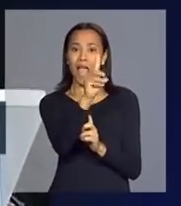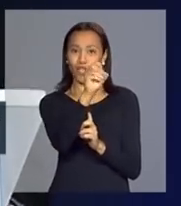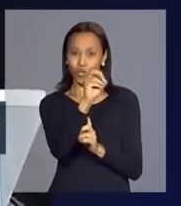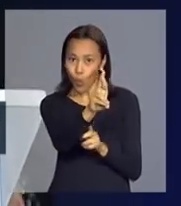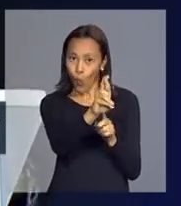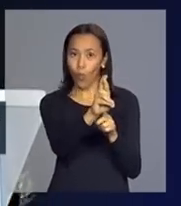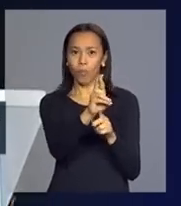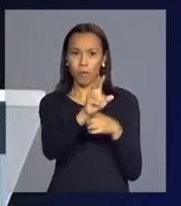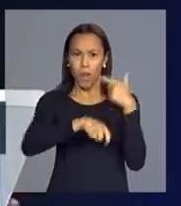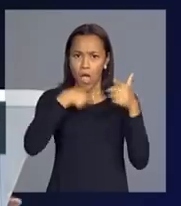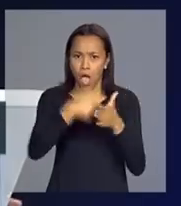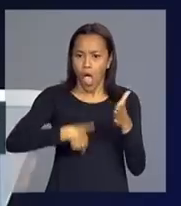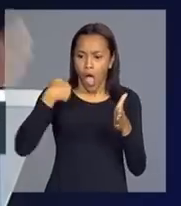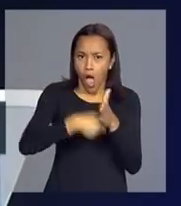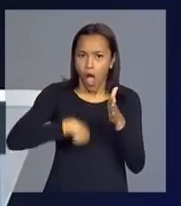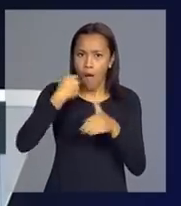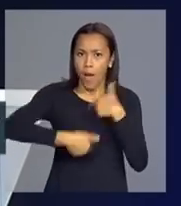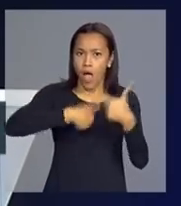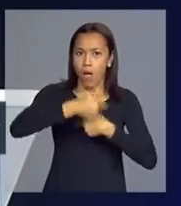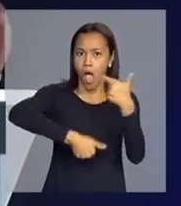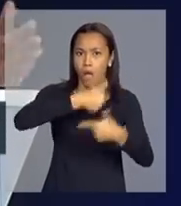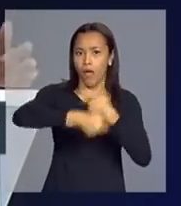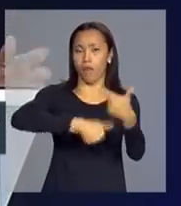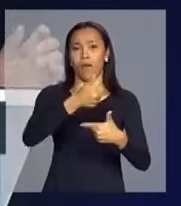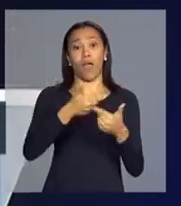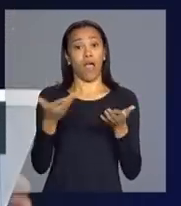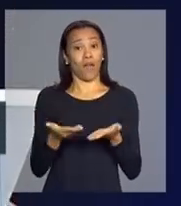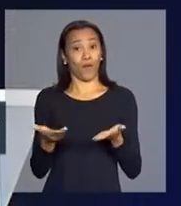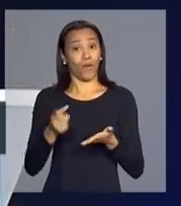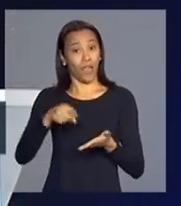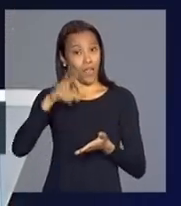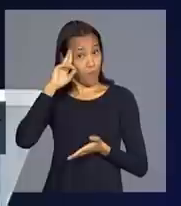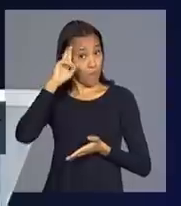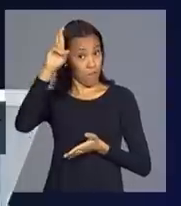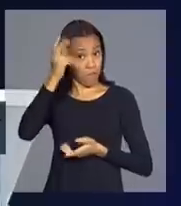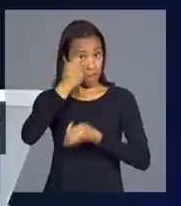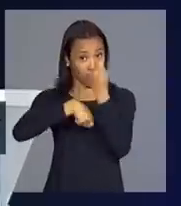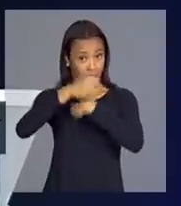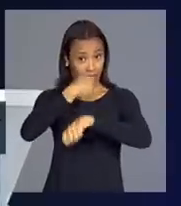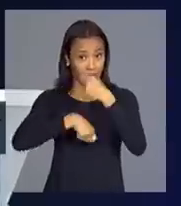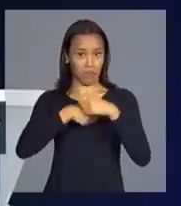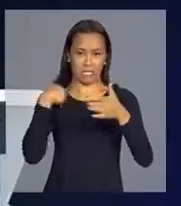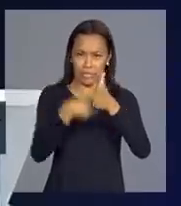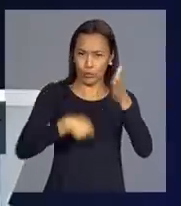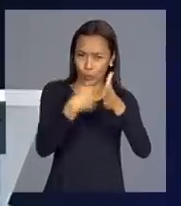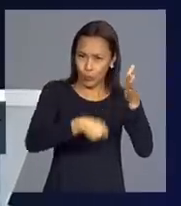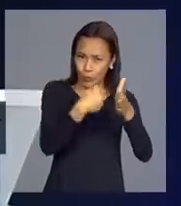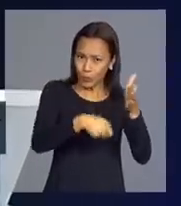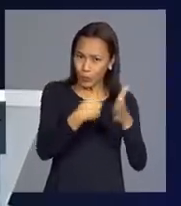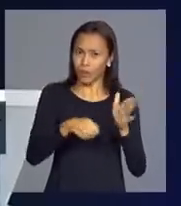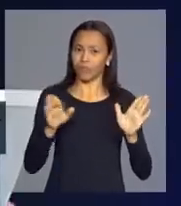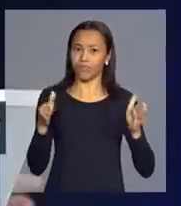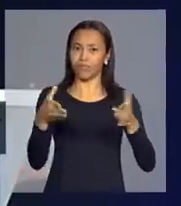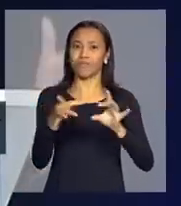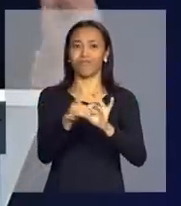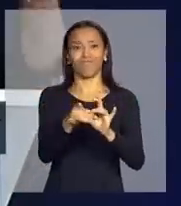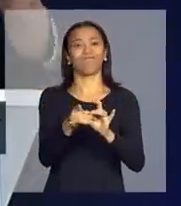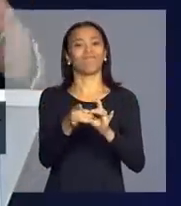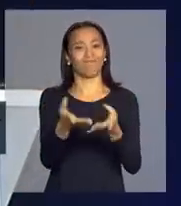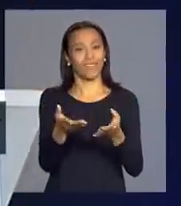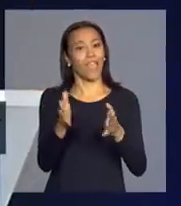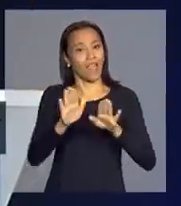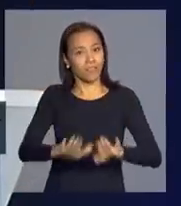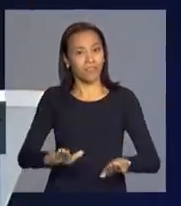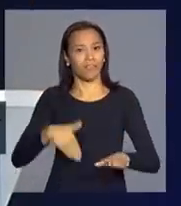batalhasse sozinho. Agora ele é um empresário, trabalhador, batalhador, eu tenho certeza que construímos assim.